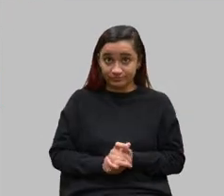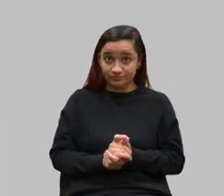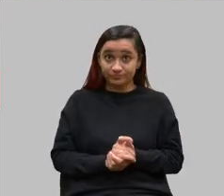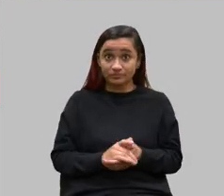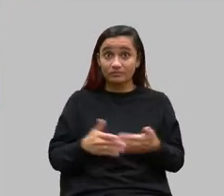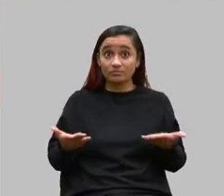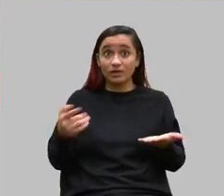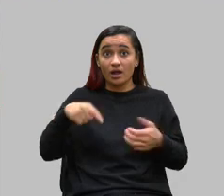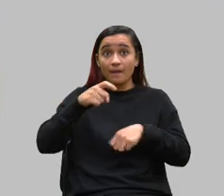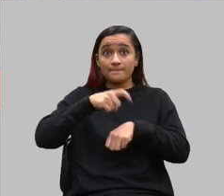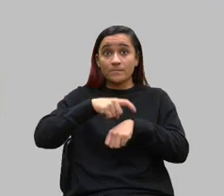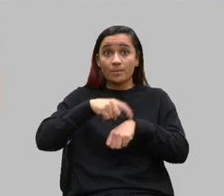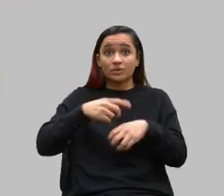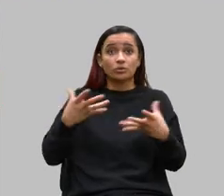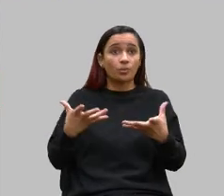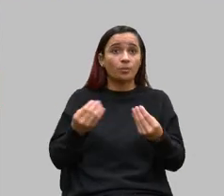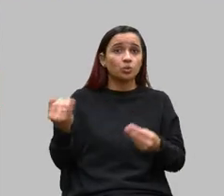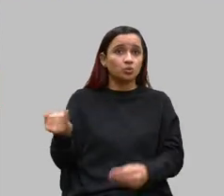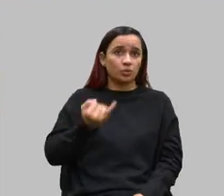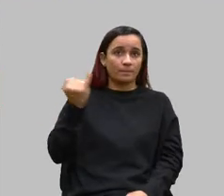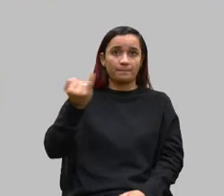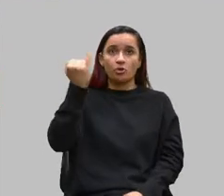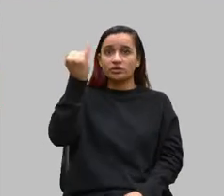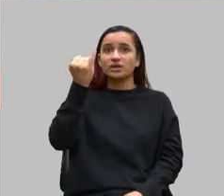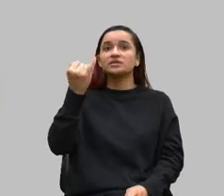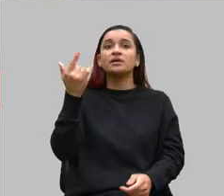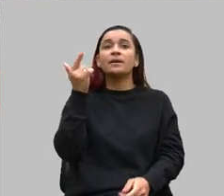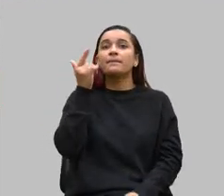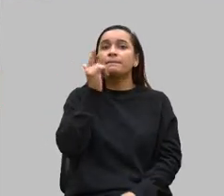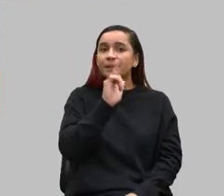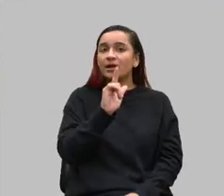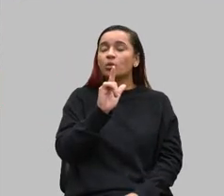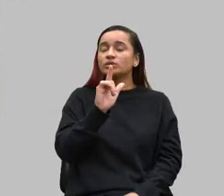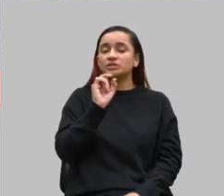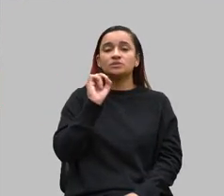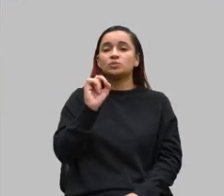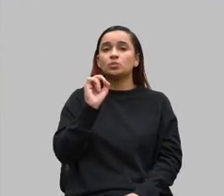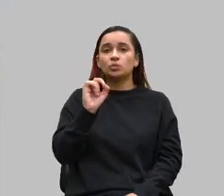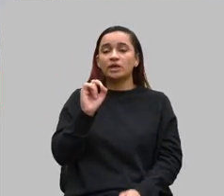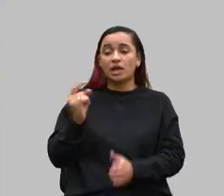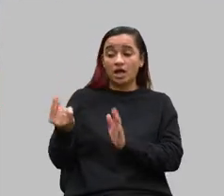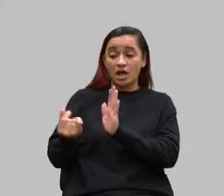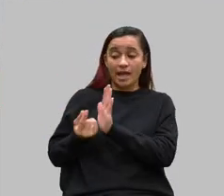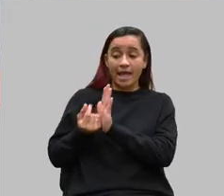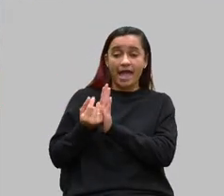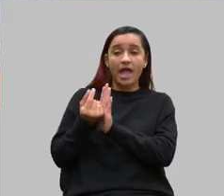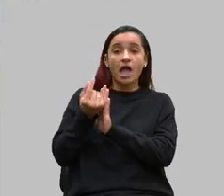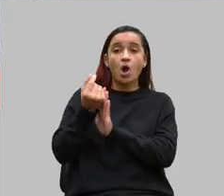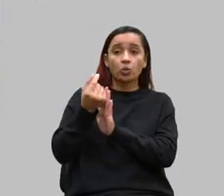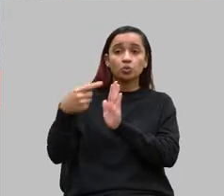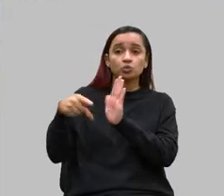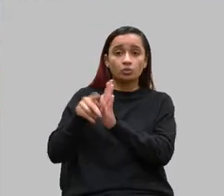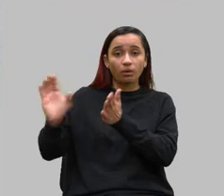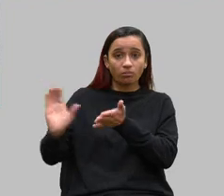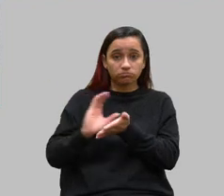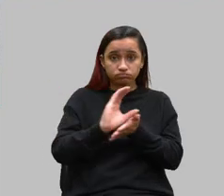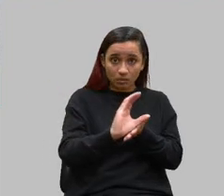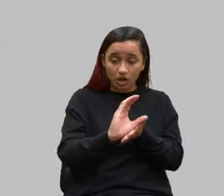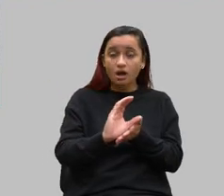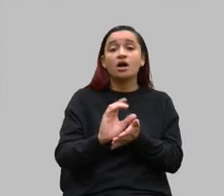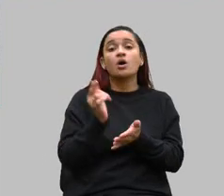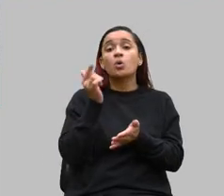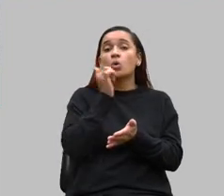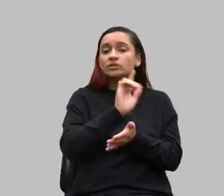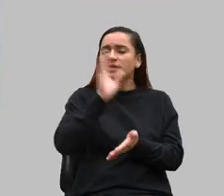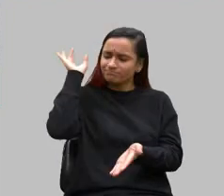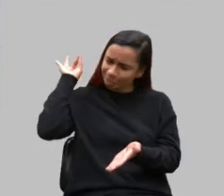um momento muito importante para garantir que os recursos provenientes dessas concessões sejam